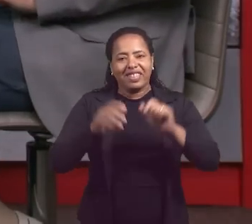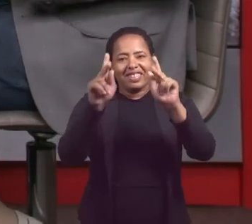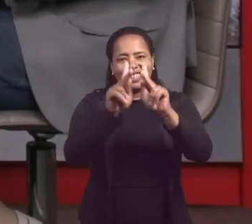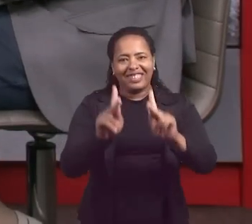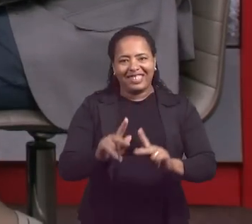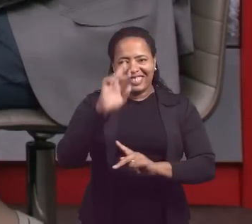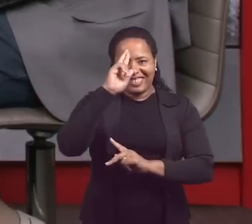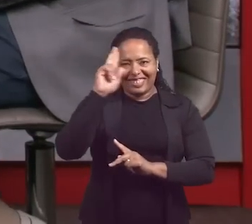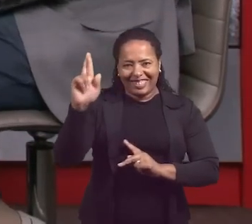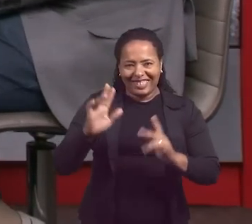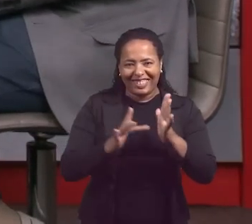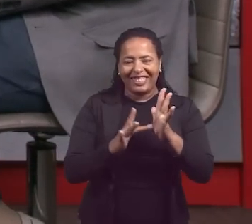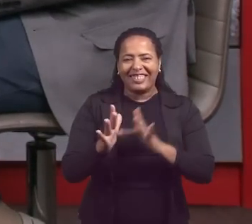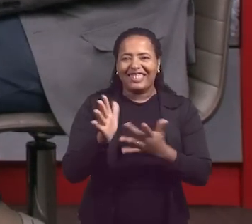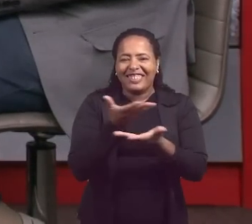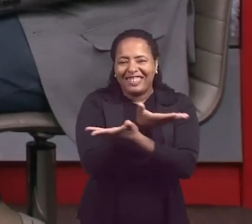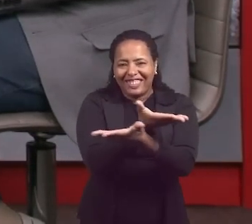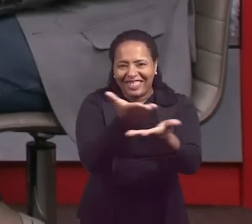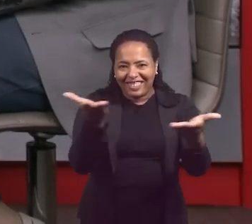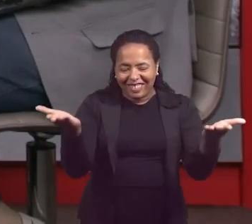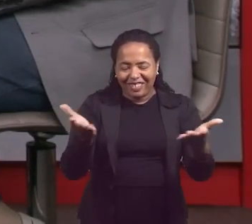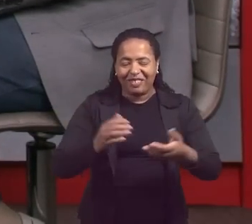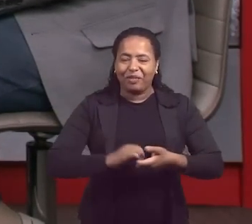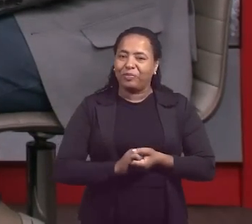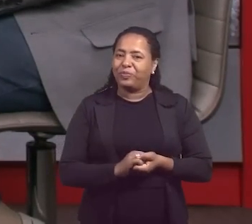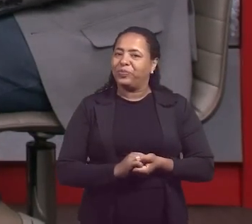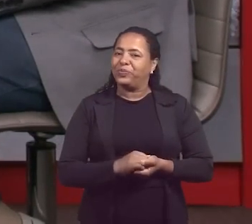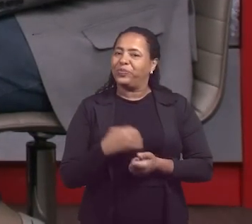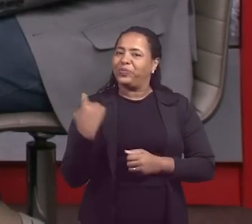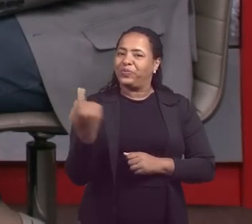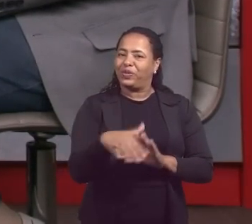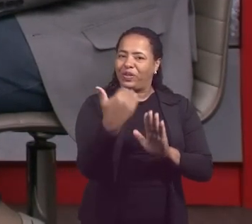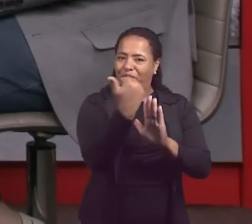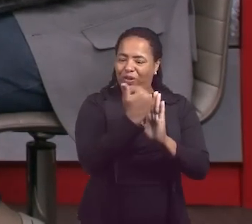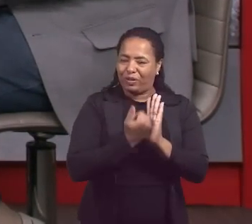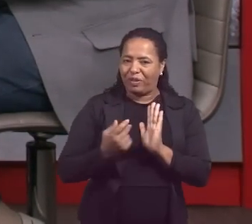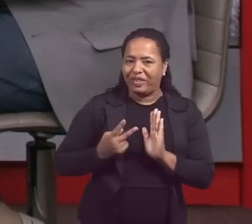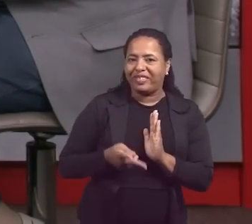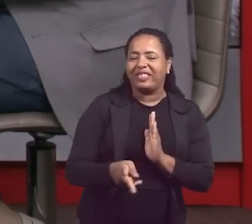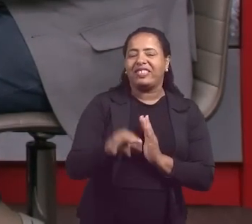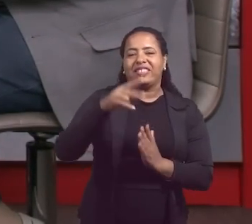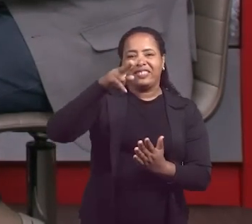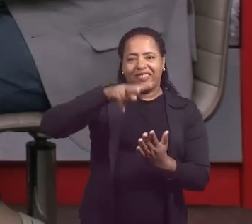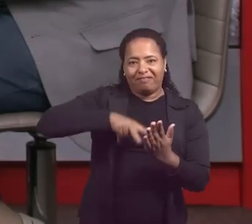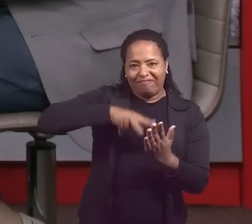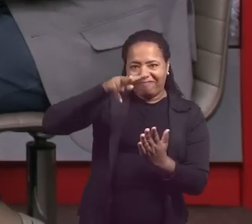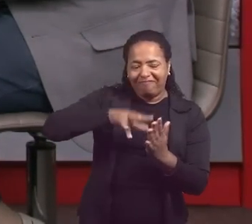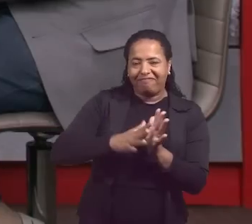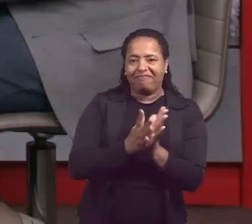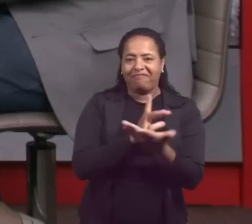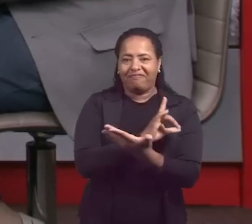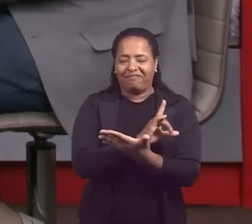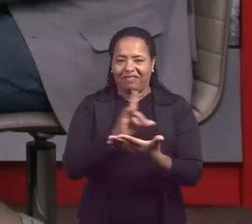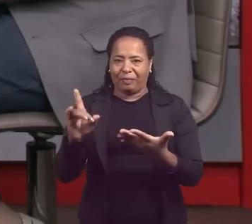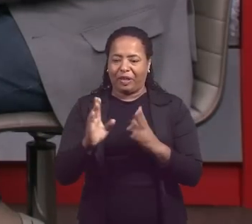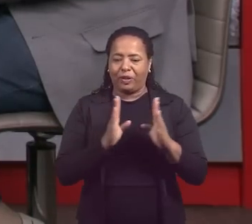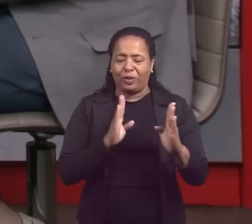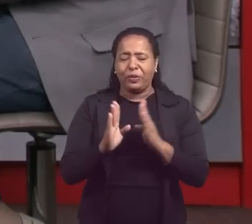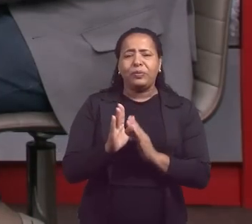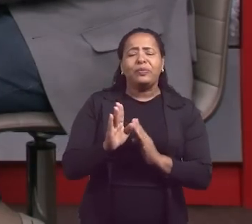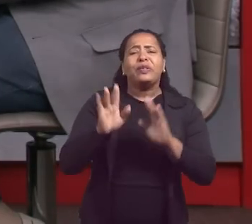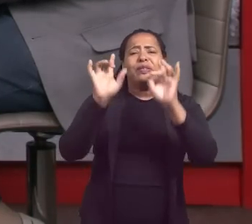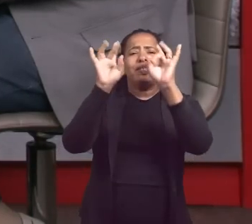A paz do Senhor Jesus a todos. Nós estamos no nosso programa diário de leitura da Bíblia. É o tempo especial do nosso dia que